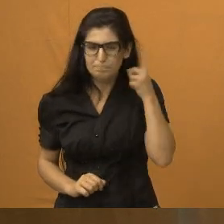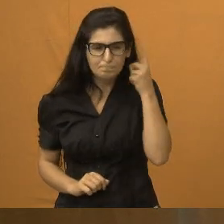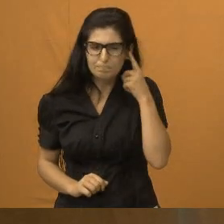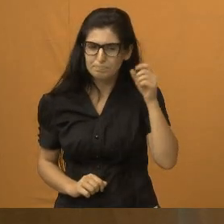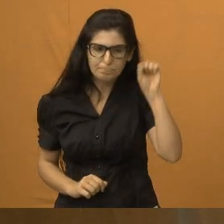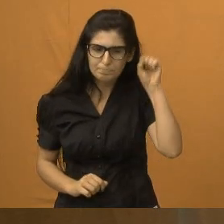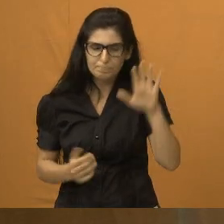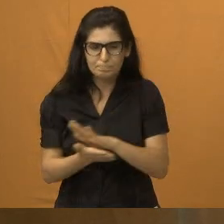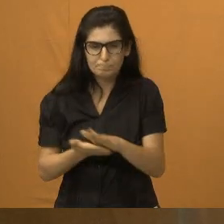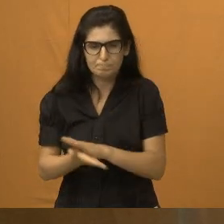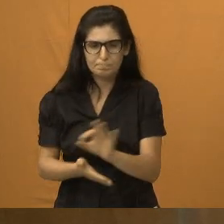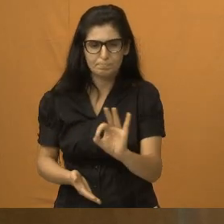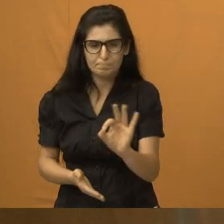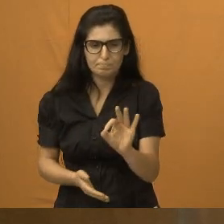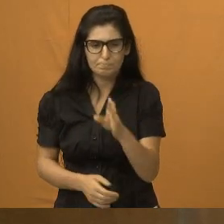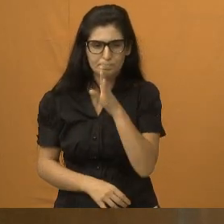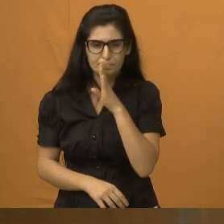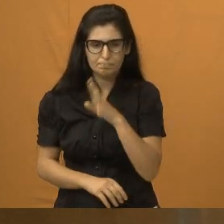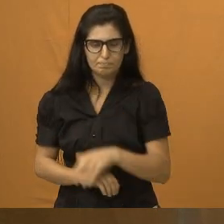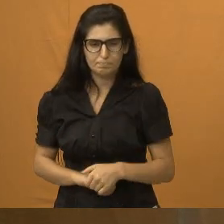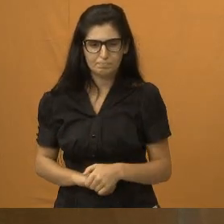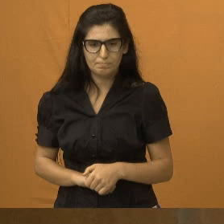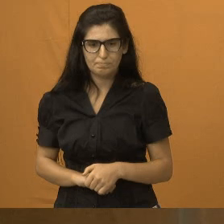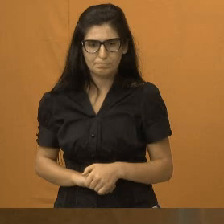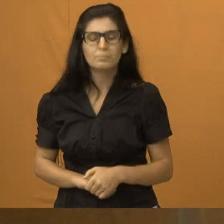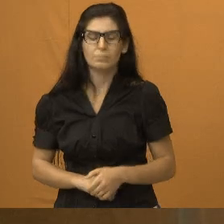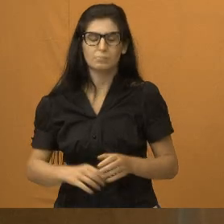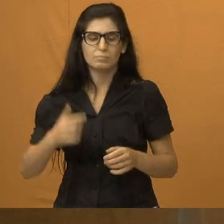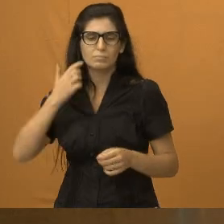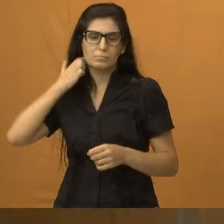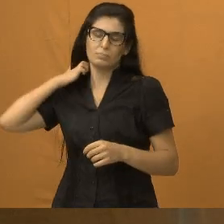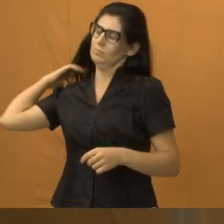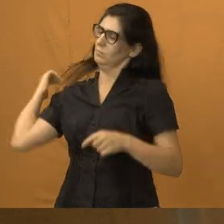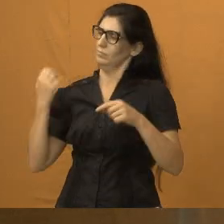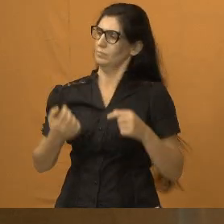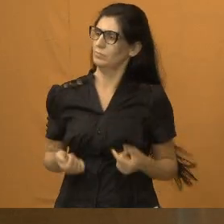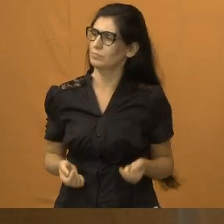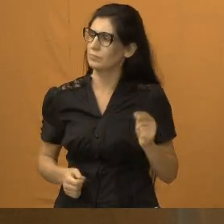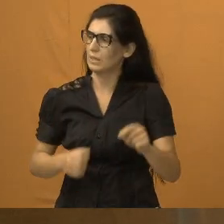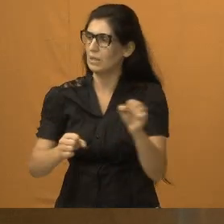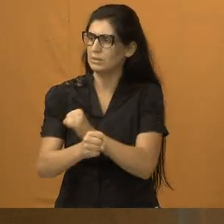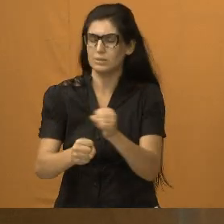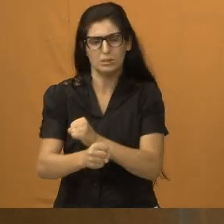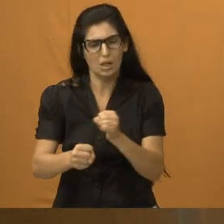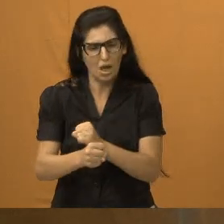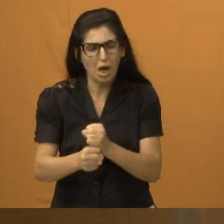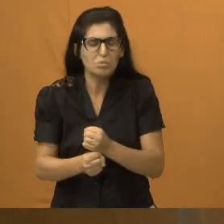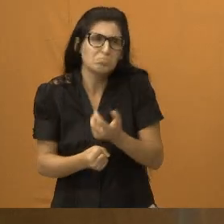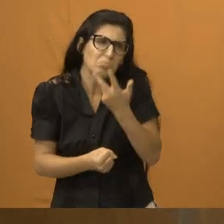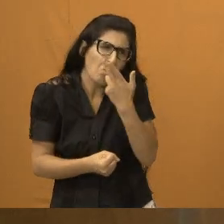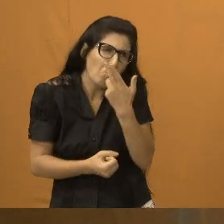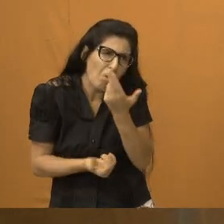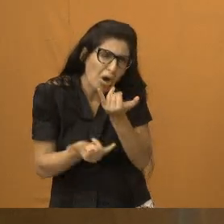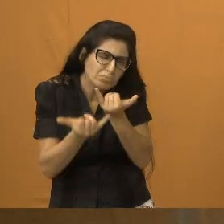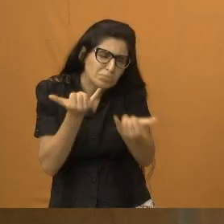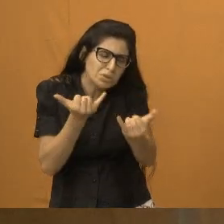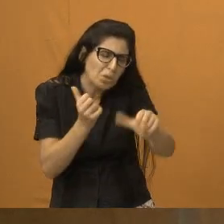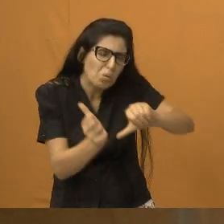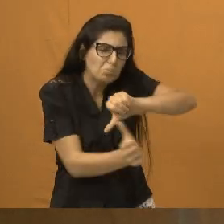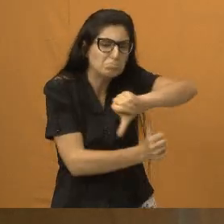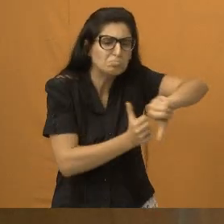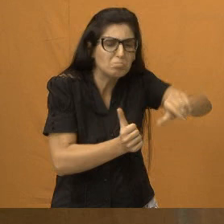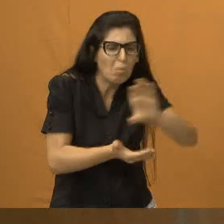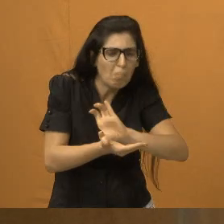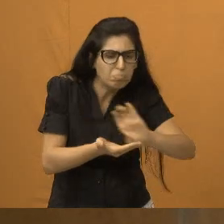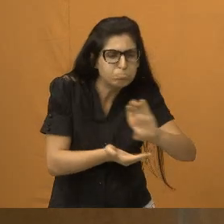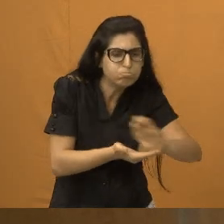como falou que o controlador... como falou o controlador interno, então agora esse ano pode ser que podemos ter mudanças de mais investimento, como ele acabou de citar,